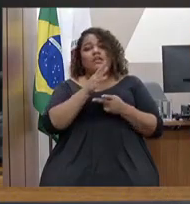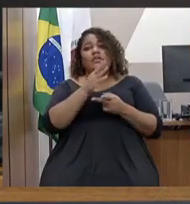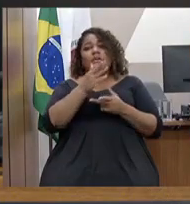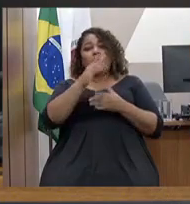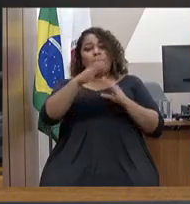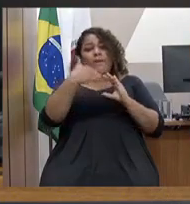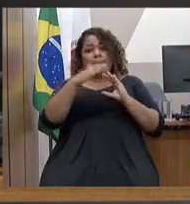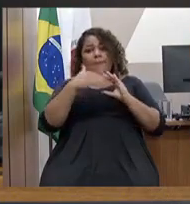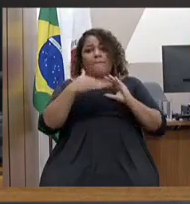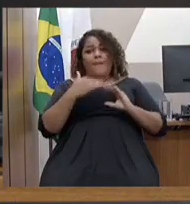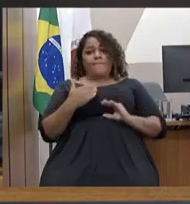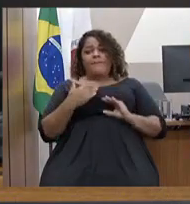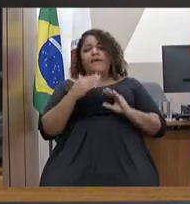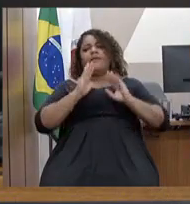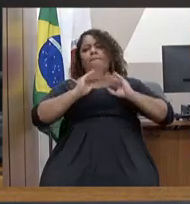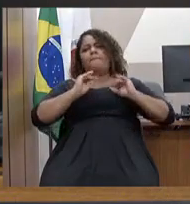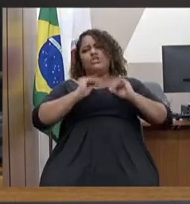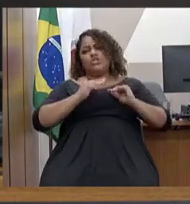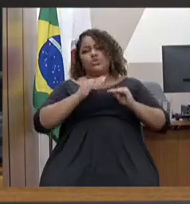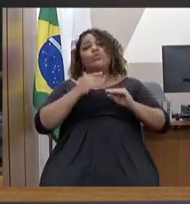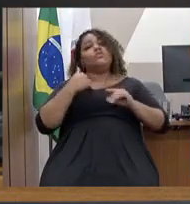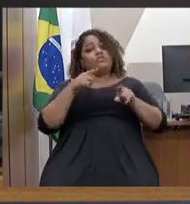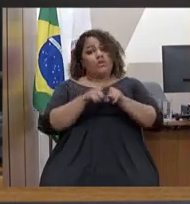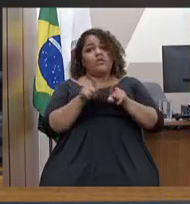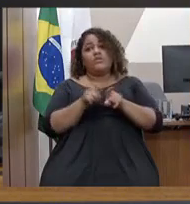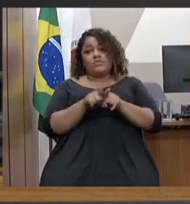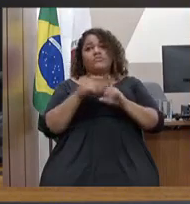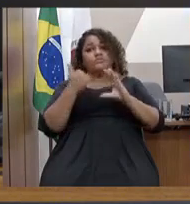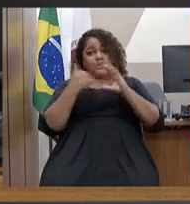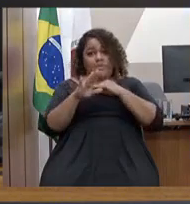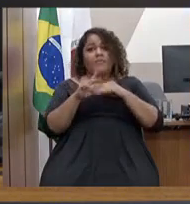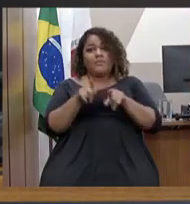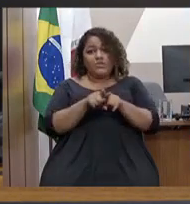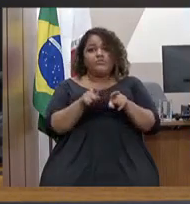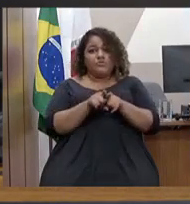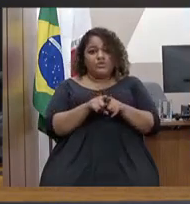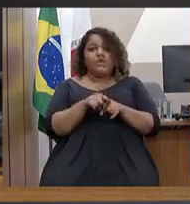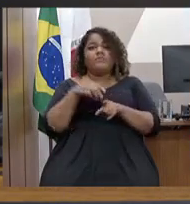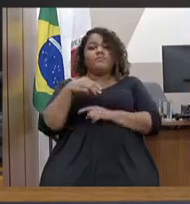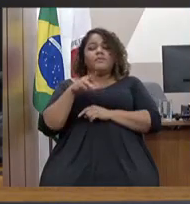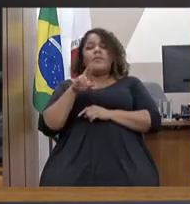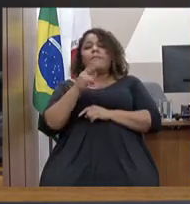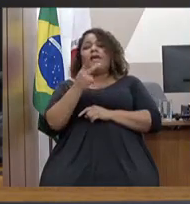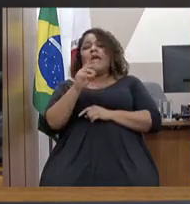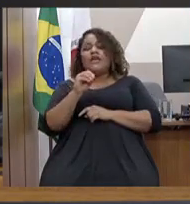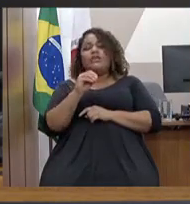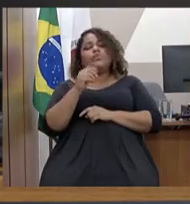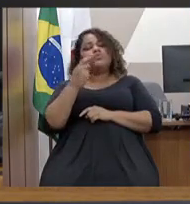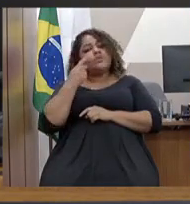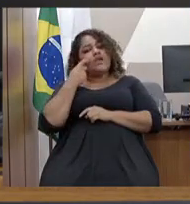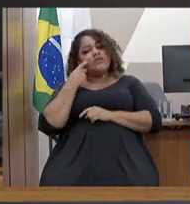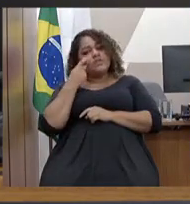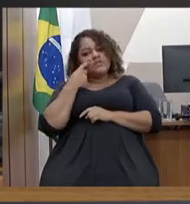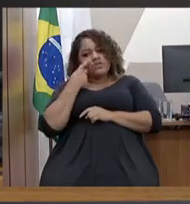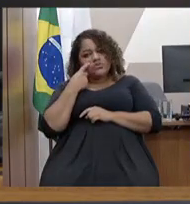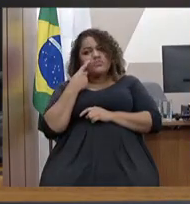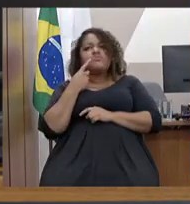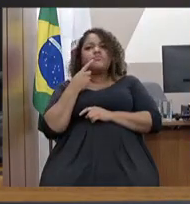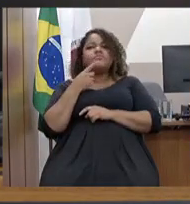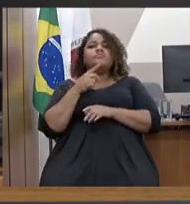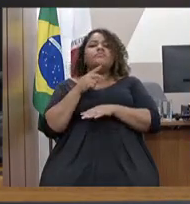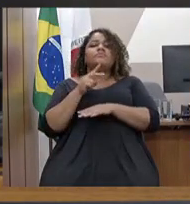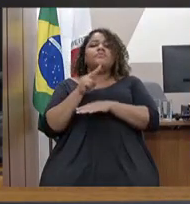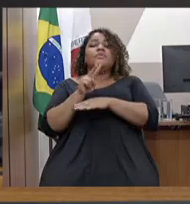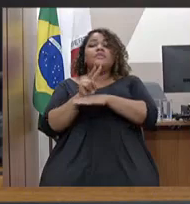então Marinho Quando a nossa equipe nós estamos estudando as demandas que envolve a inspeção do trabalho e